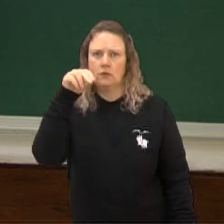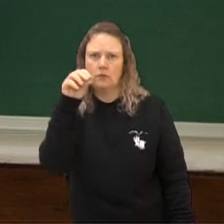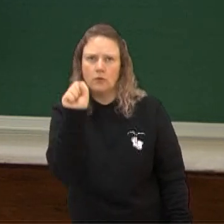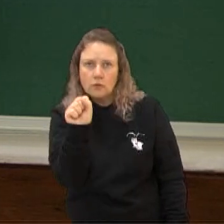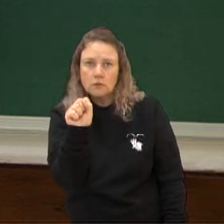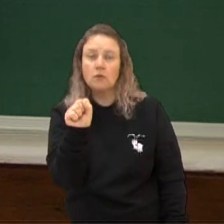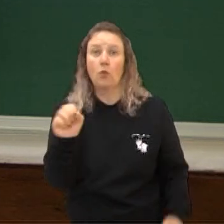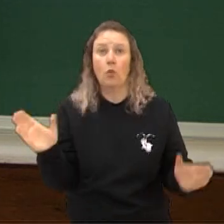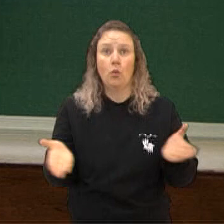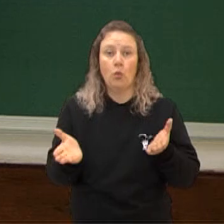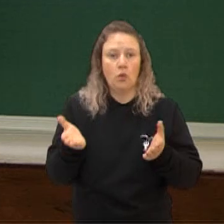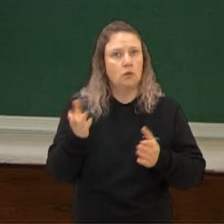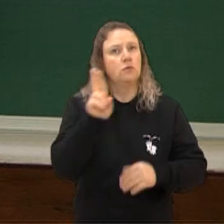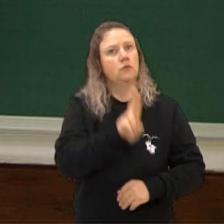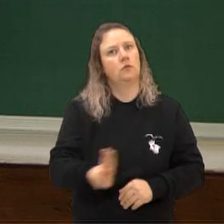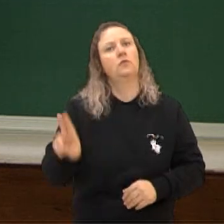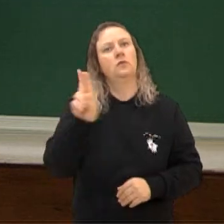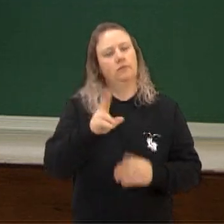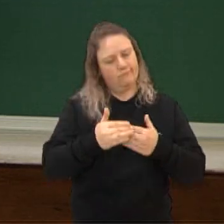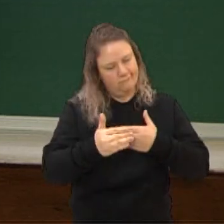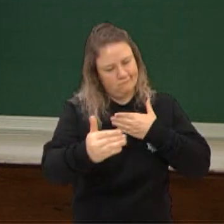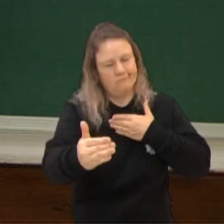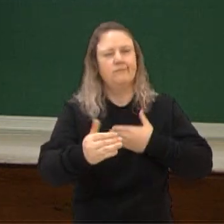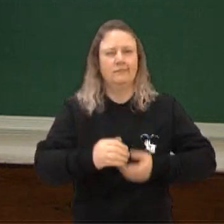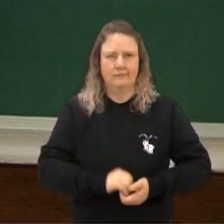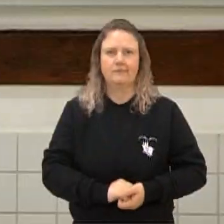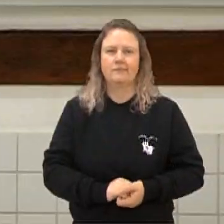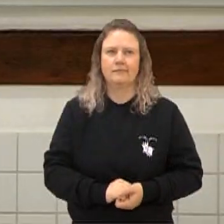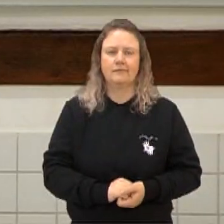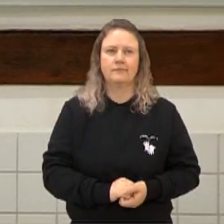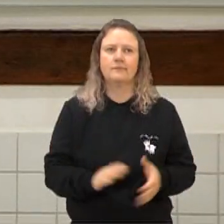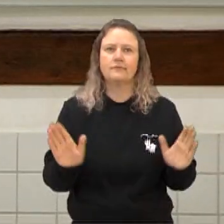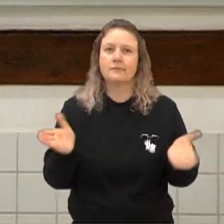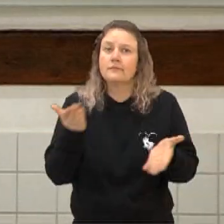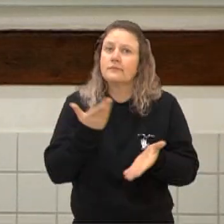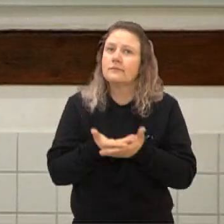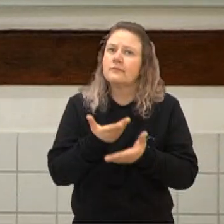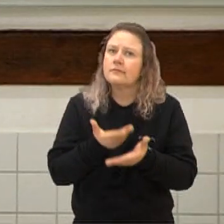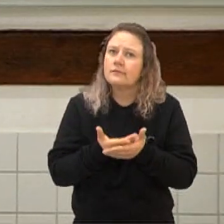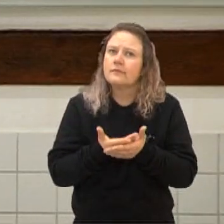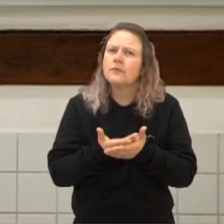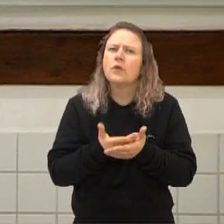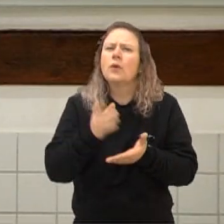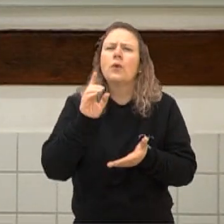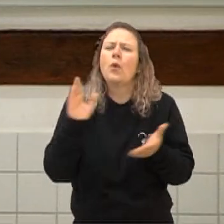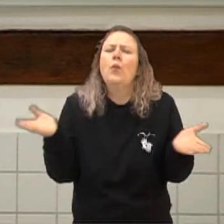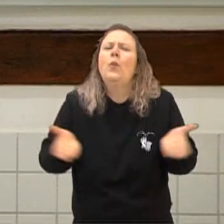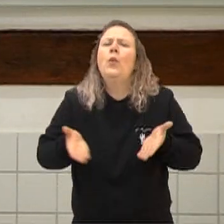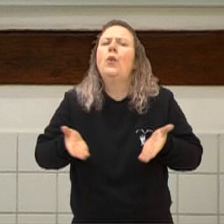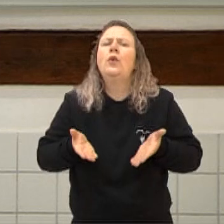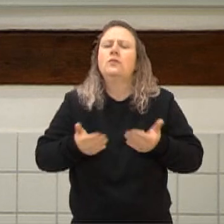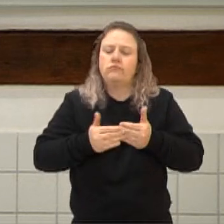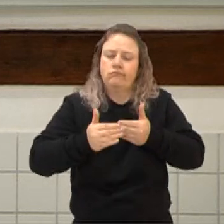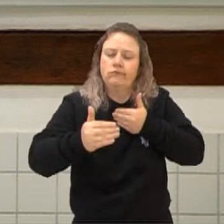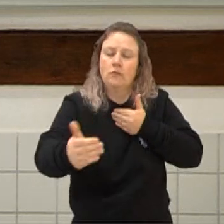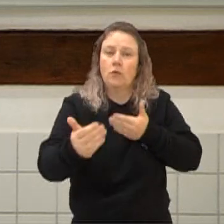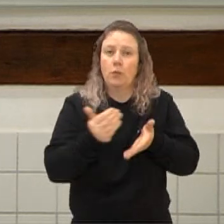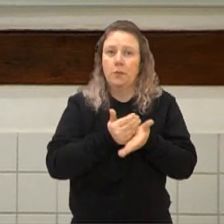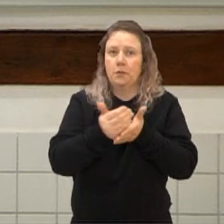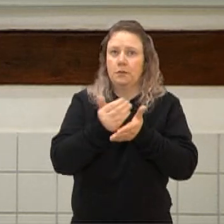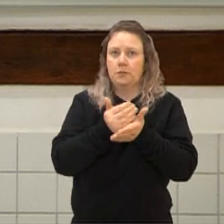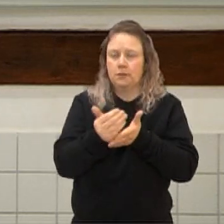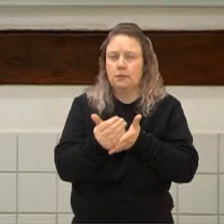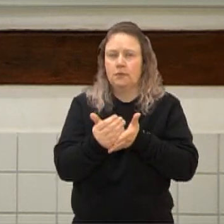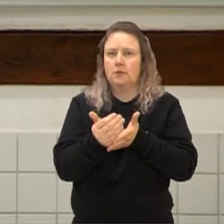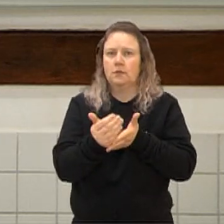usar bastante hoje, tá? Vamos lá? E nessa aula, o que a gente vai trabalhar no dia de hoje? Hoje nós vamos começar